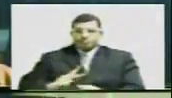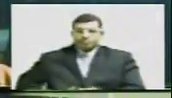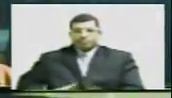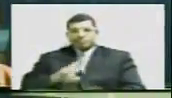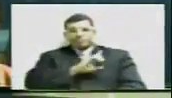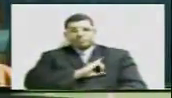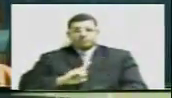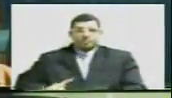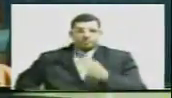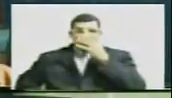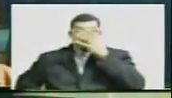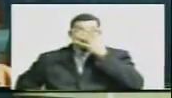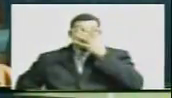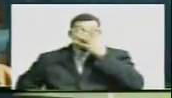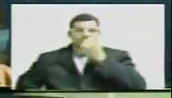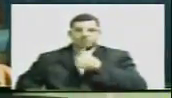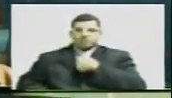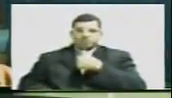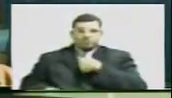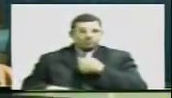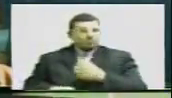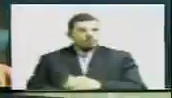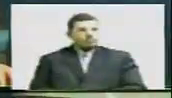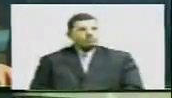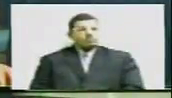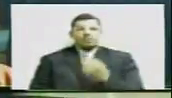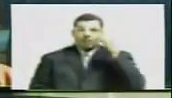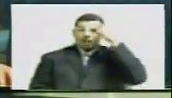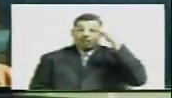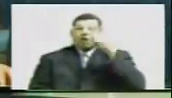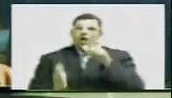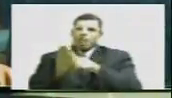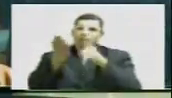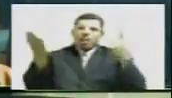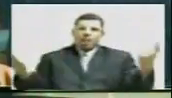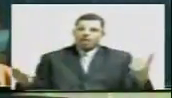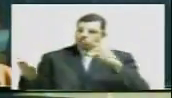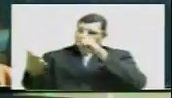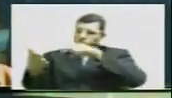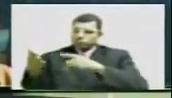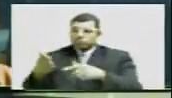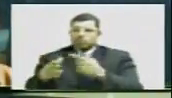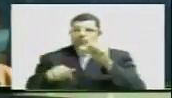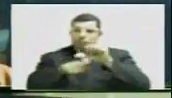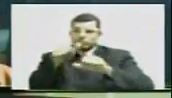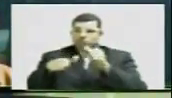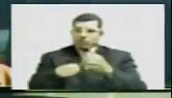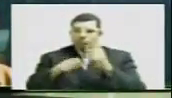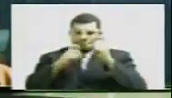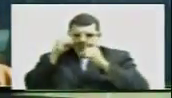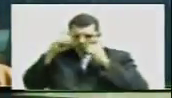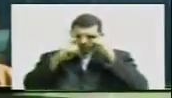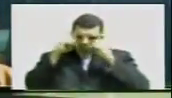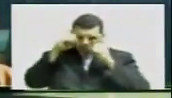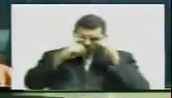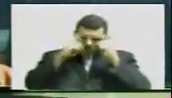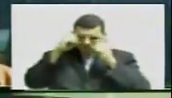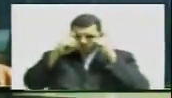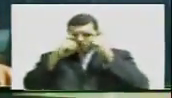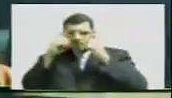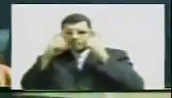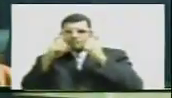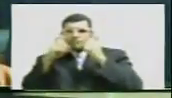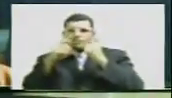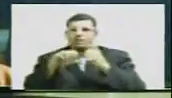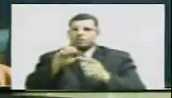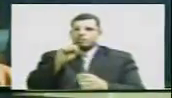senhores deputados, eu, lendo o jornal hoje, renovo minhas preocupações